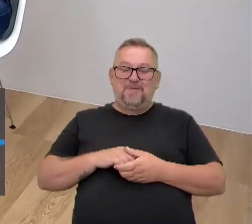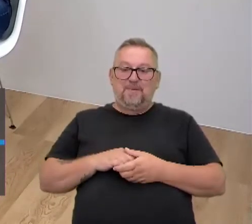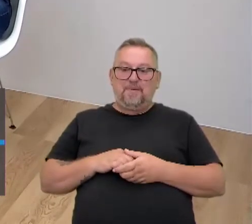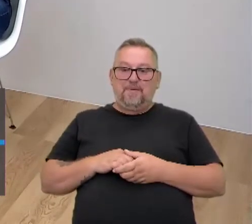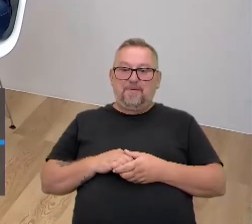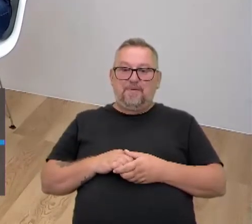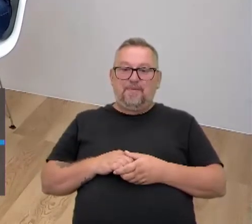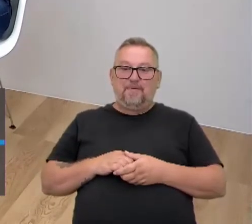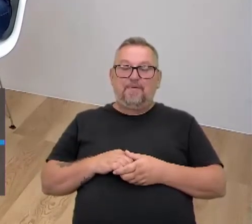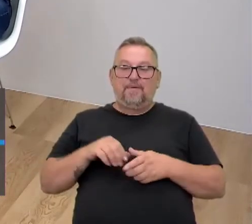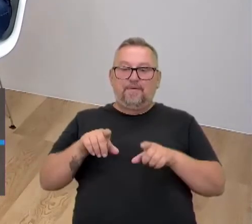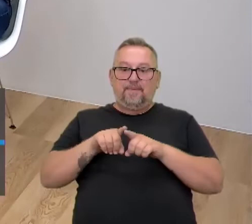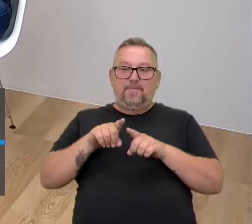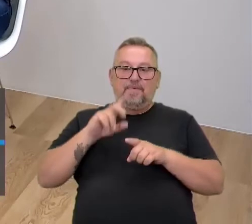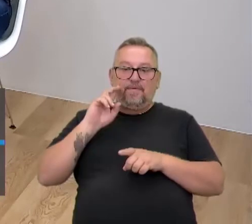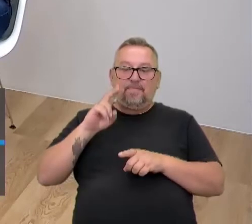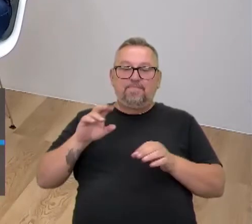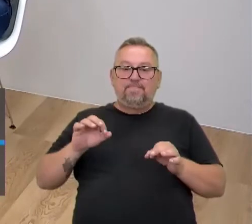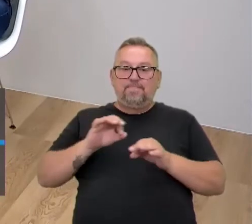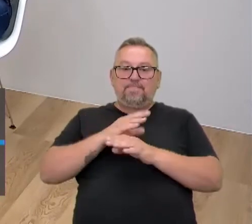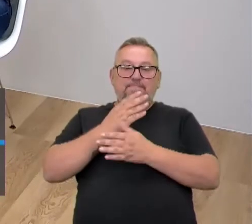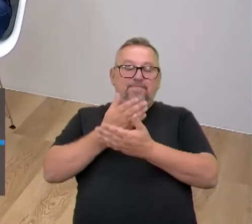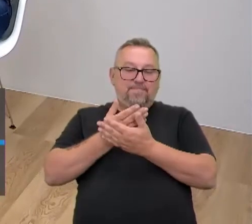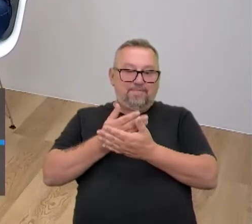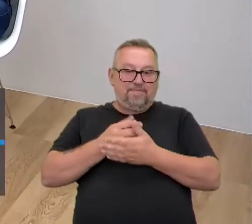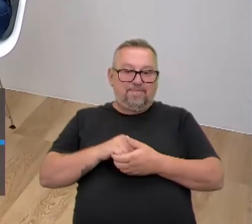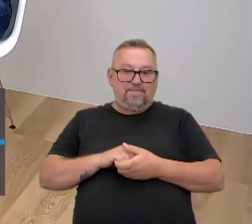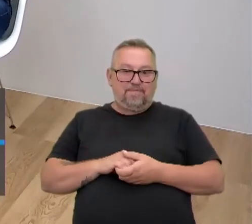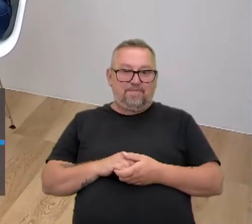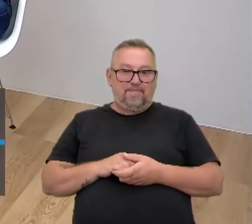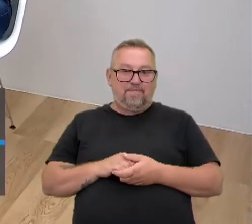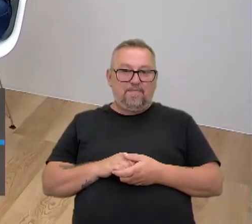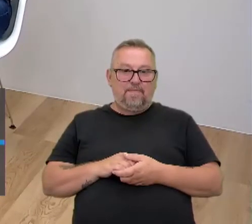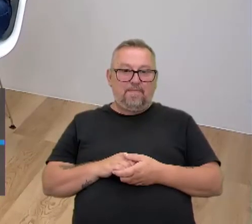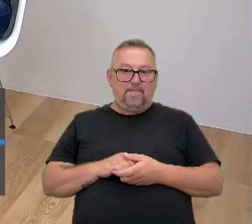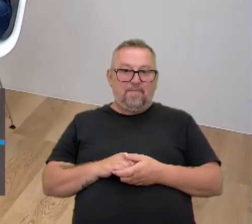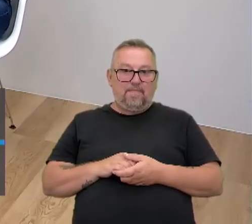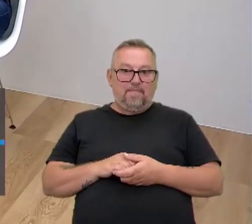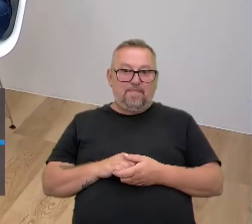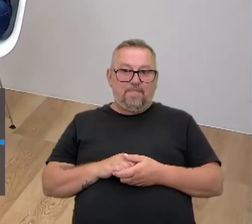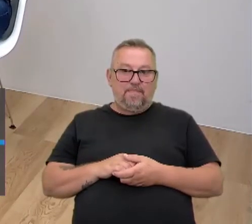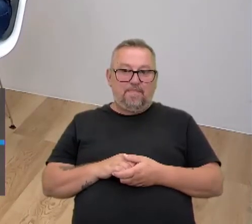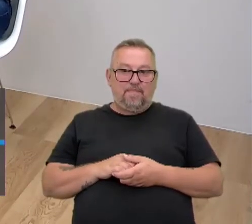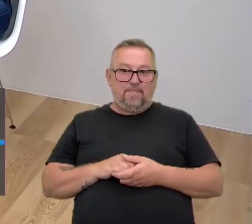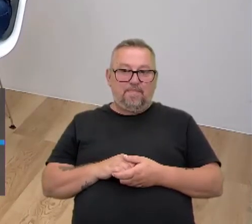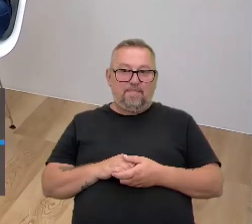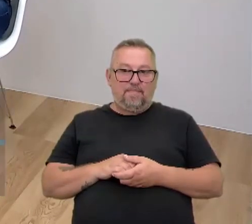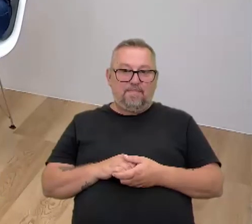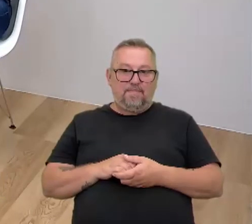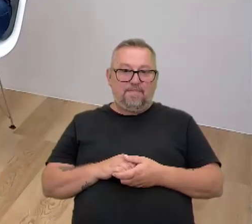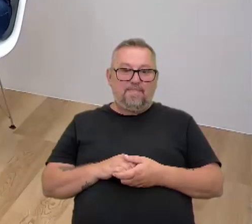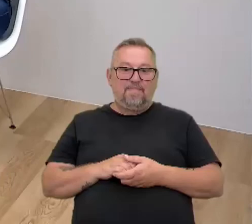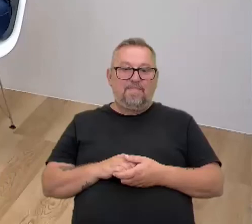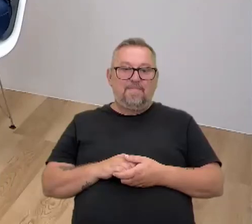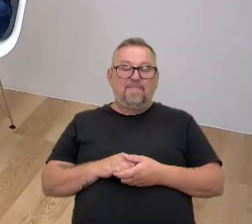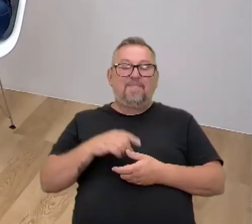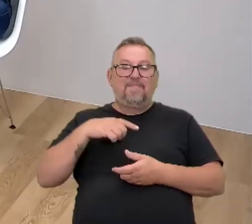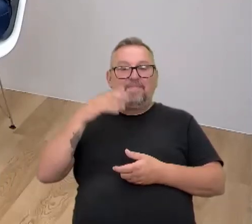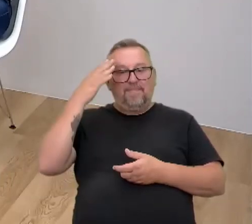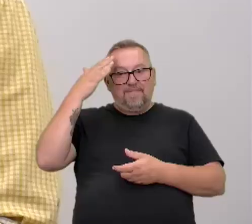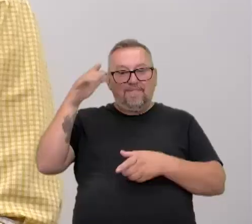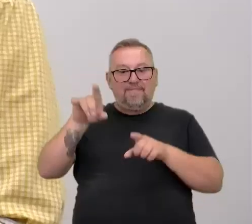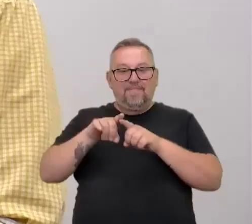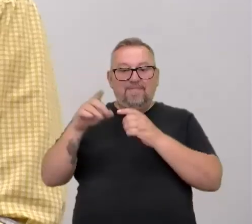Guerreiro, suas últimas considerações, já que estamos terminando a nossa aula. Falei demais hoje, né, Pri? Não, Hoje você me foi empolguei. perfeito, tá eu ótimo. queria aqui agradecer